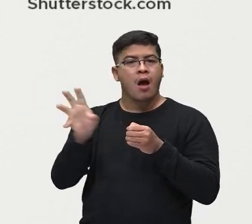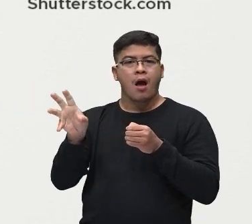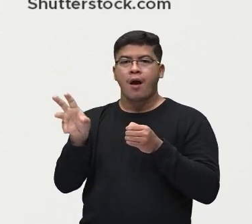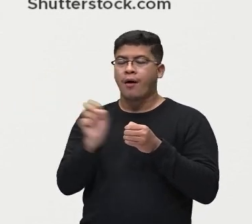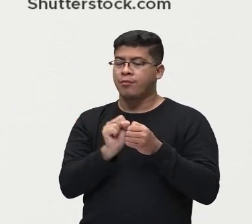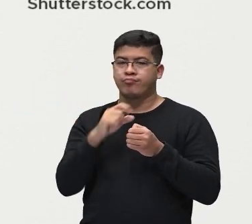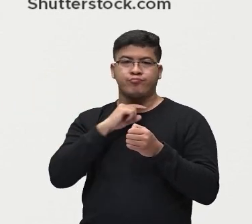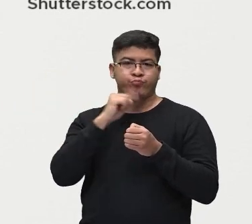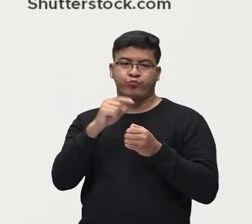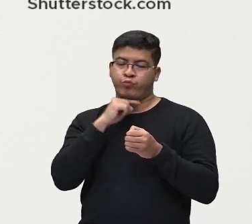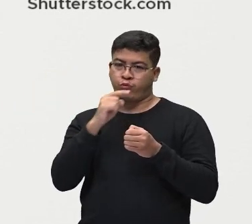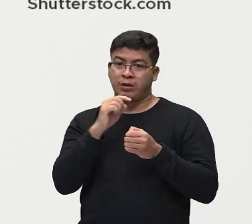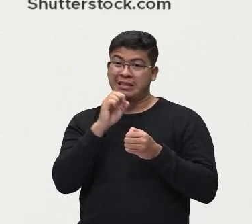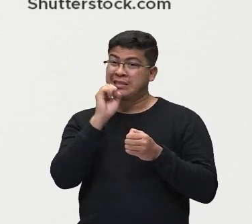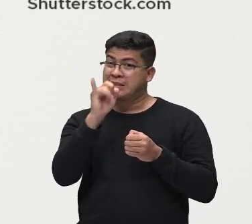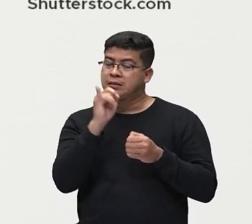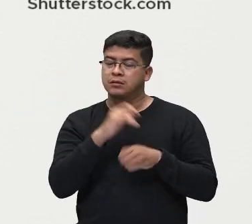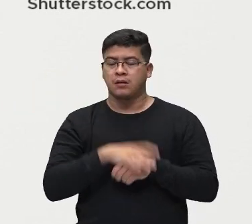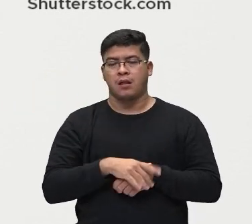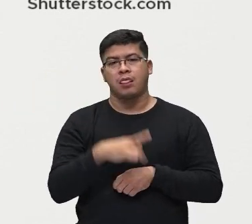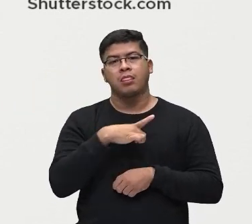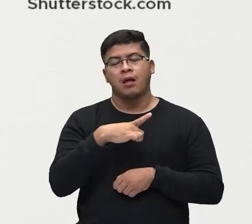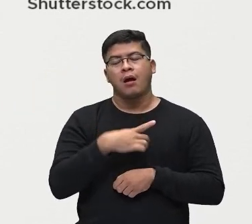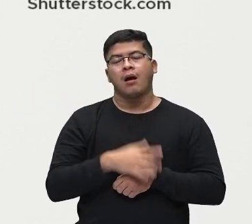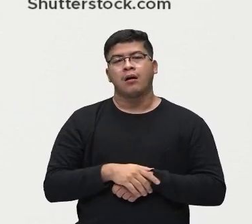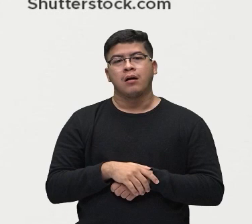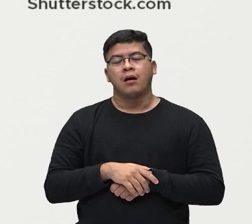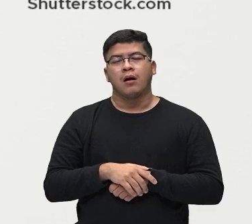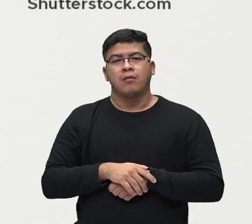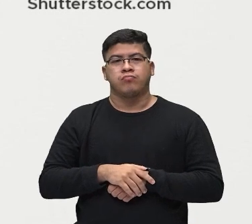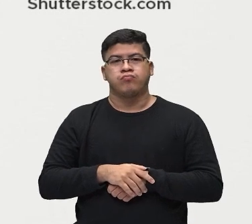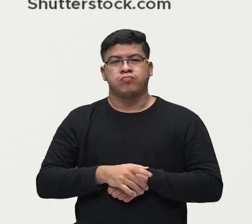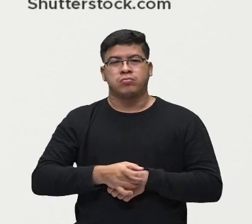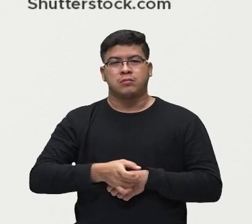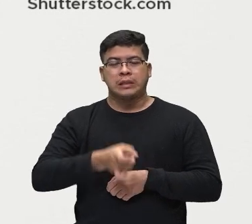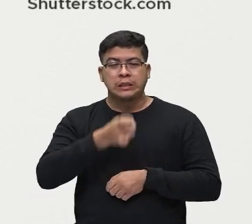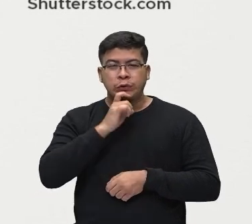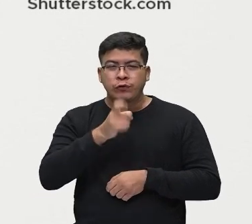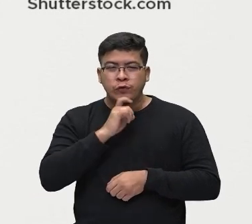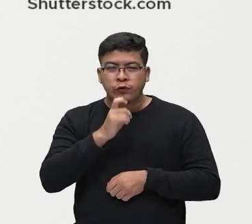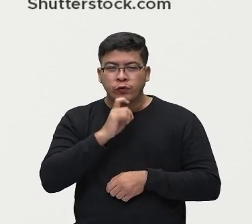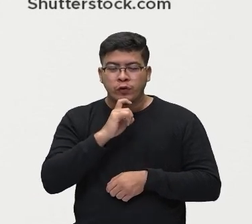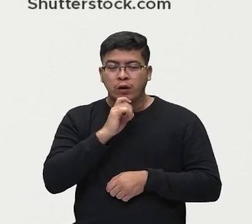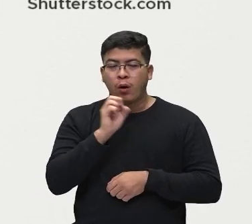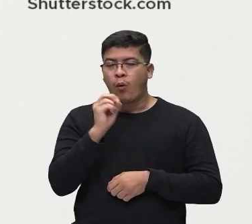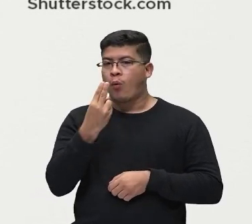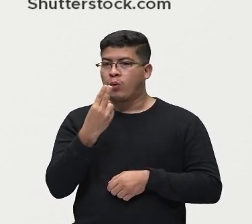ela muito quente ou está muito gelada e você quer manter aquela temperatura, o